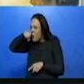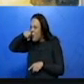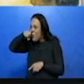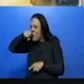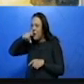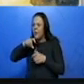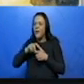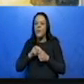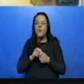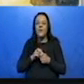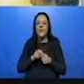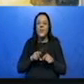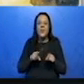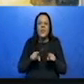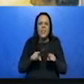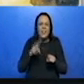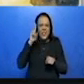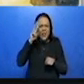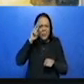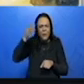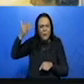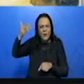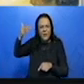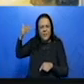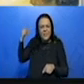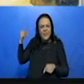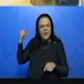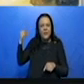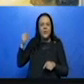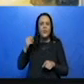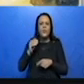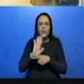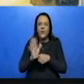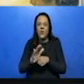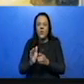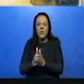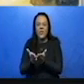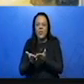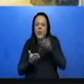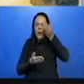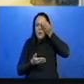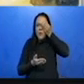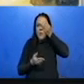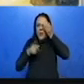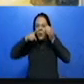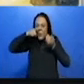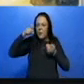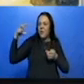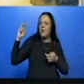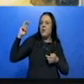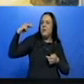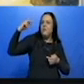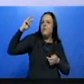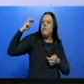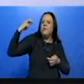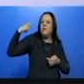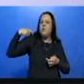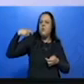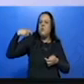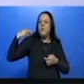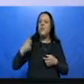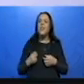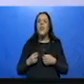pirata tinha um tapa-olho, um papagaio no ombro, certo? Então, ele realmente marcou